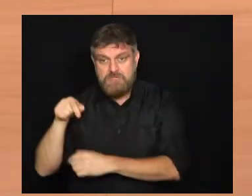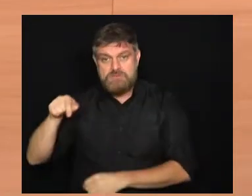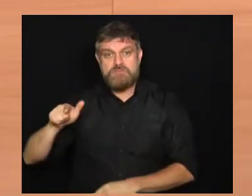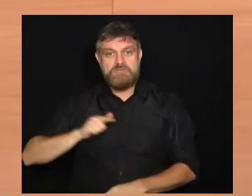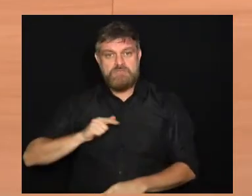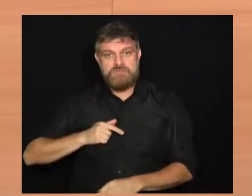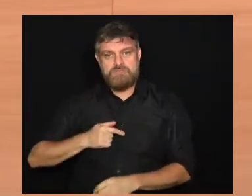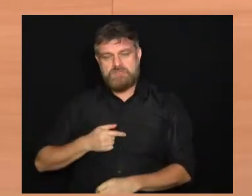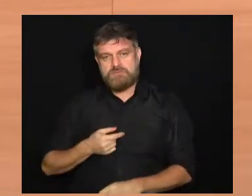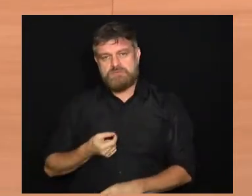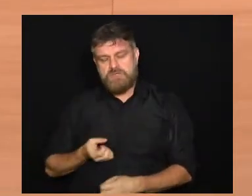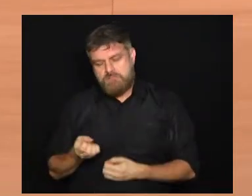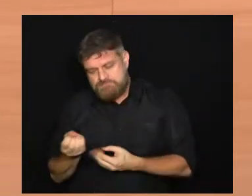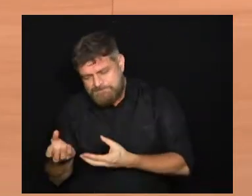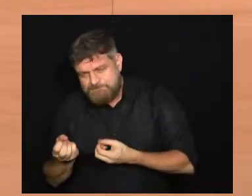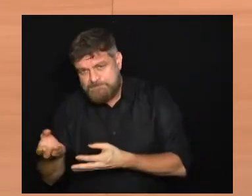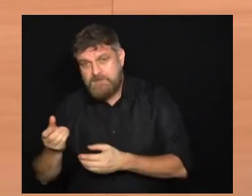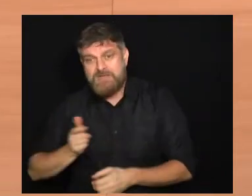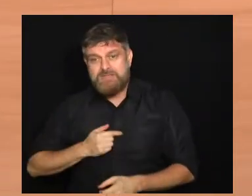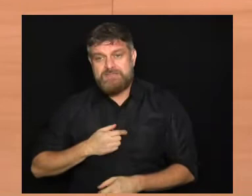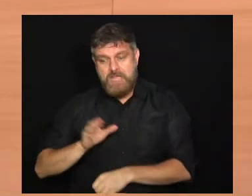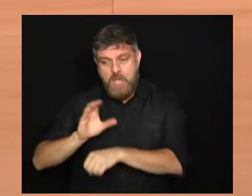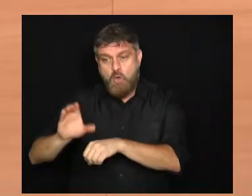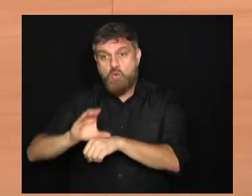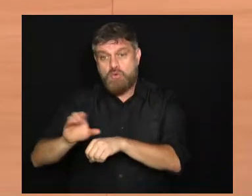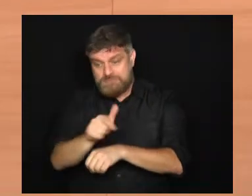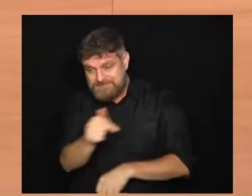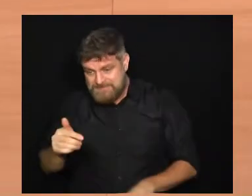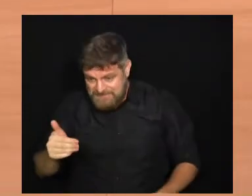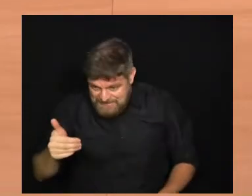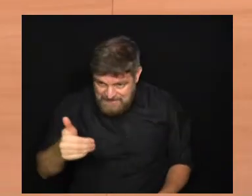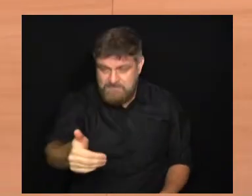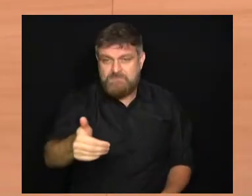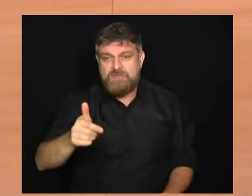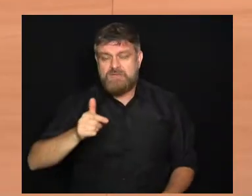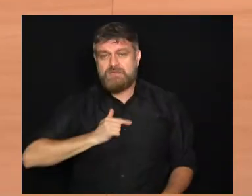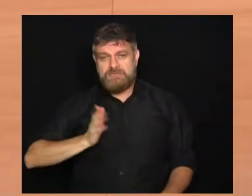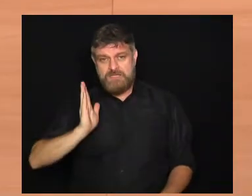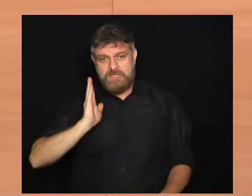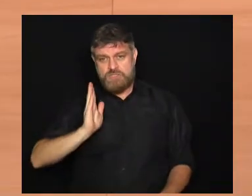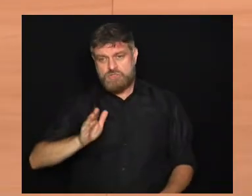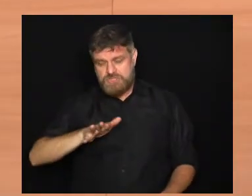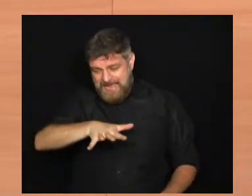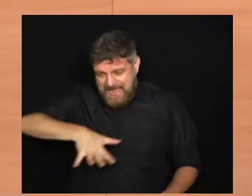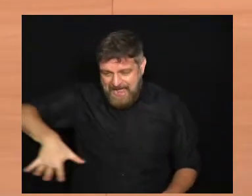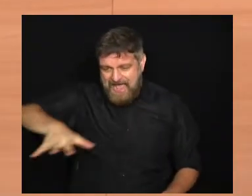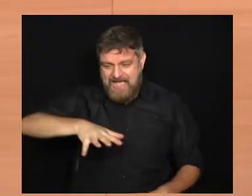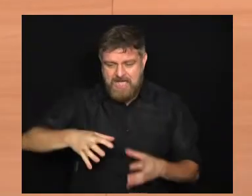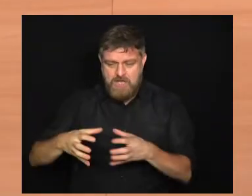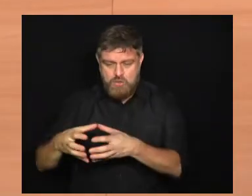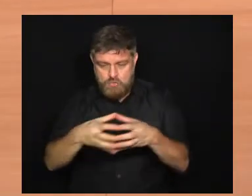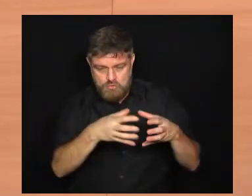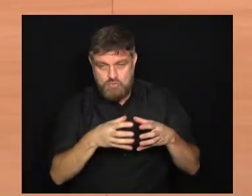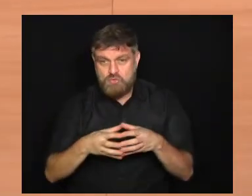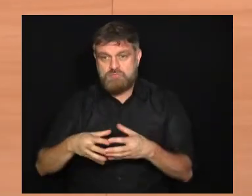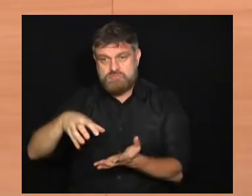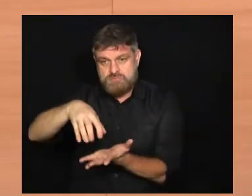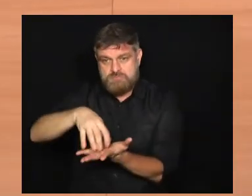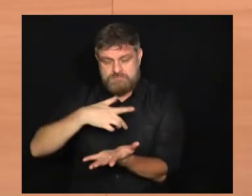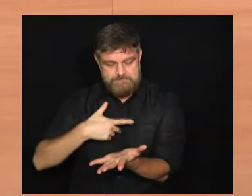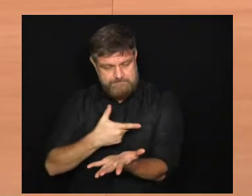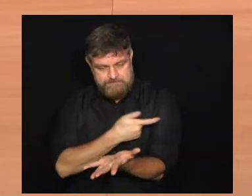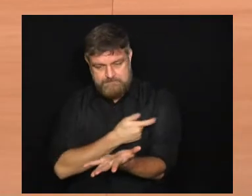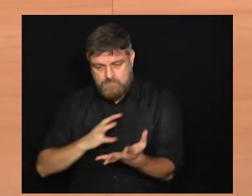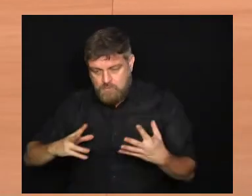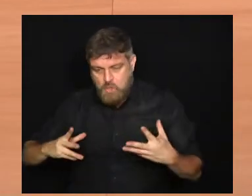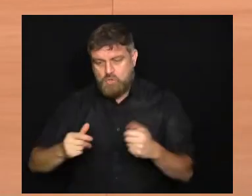inúmeras vezes. Já tem mais uma programada para a próxima semana, e isso é feito abrangendo todas as nossas unidades.